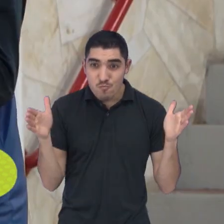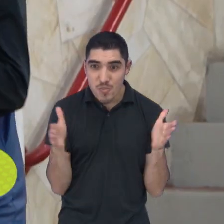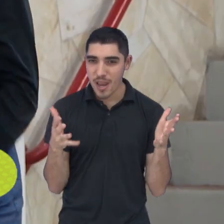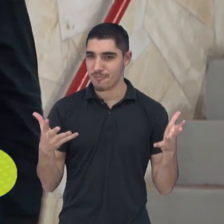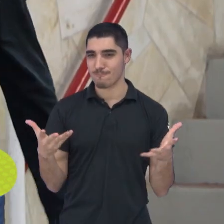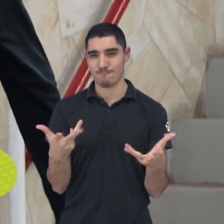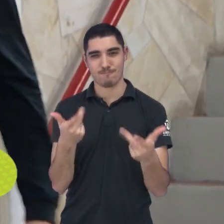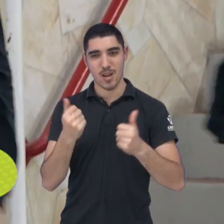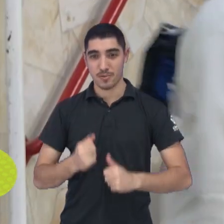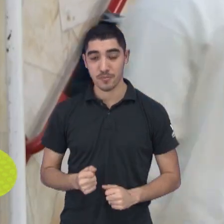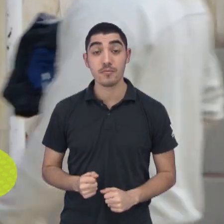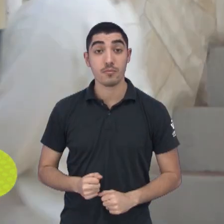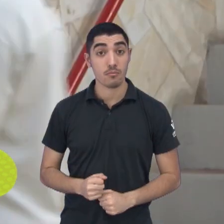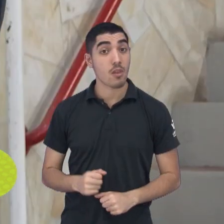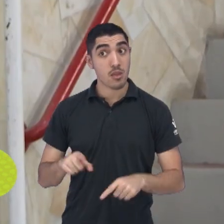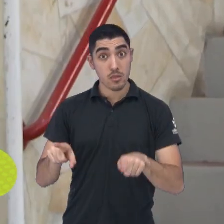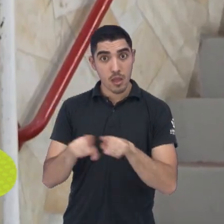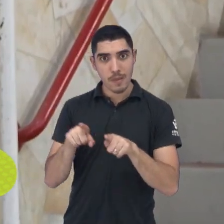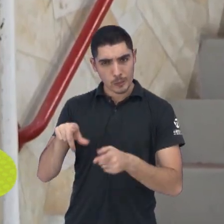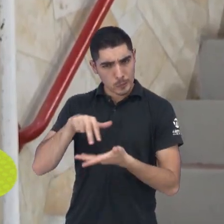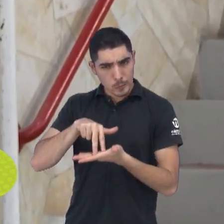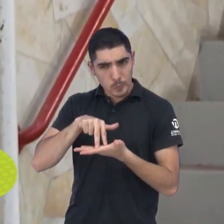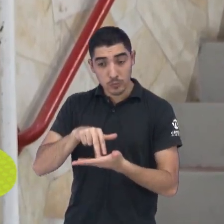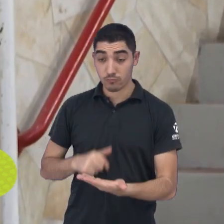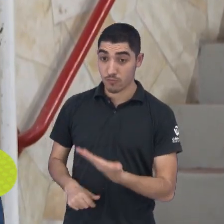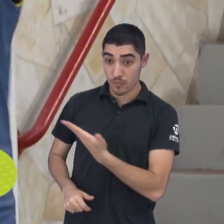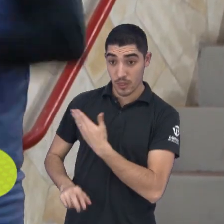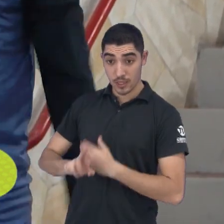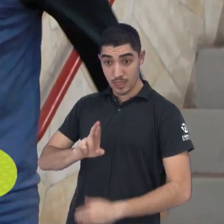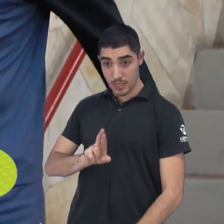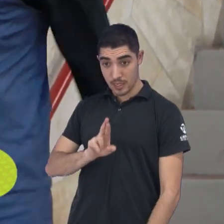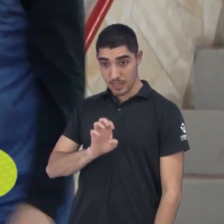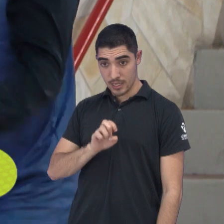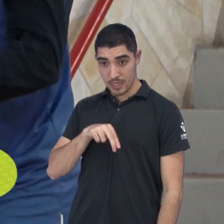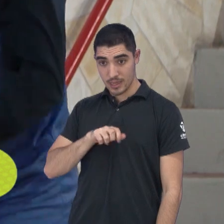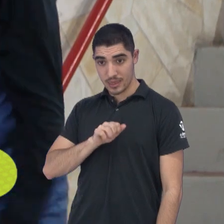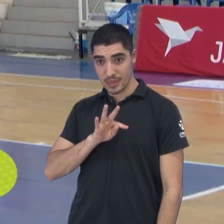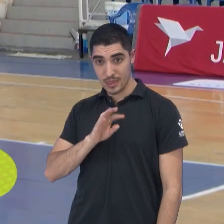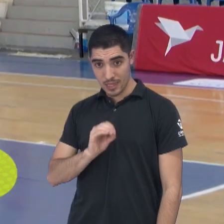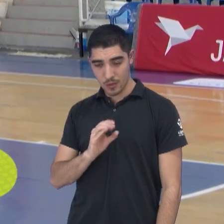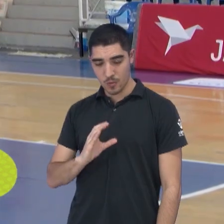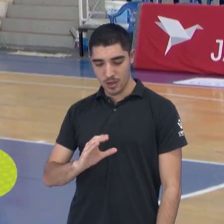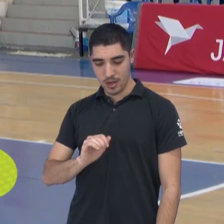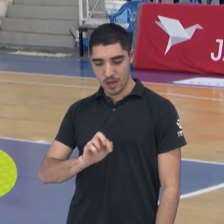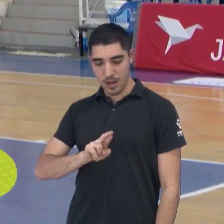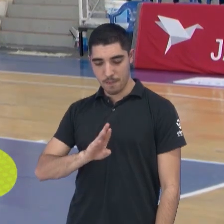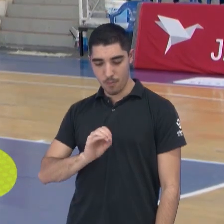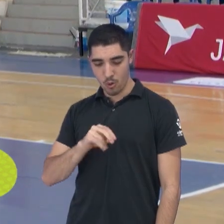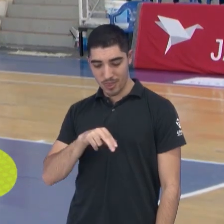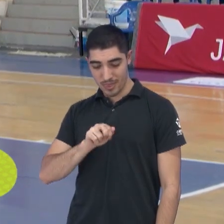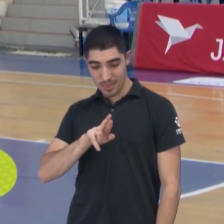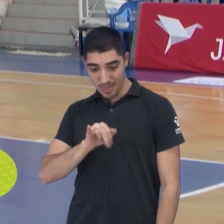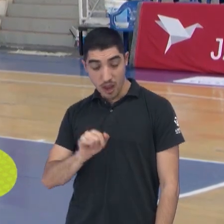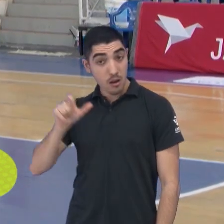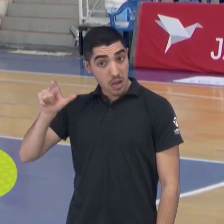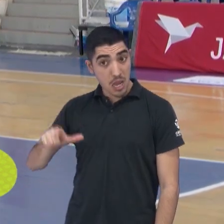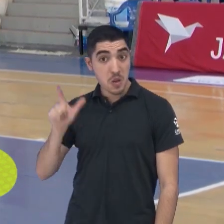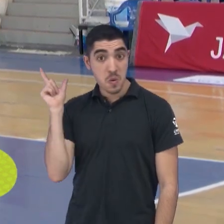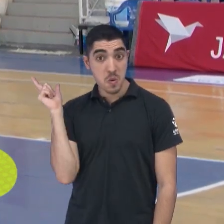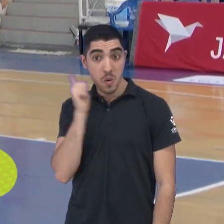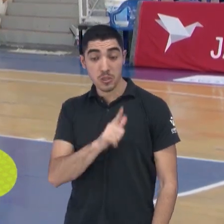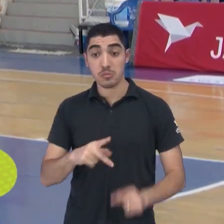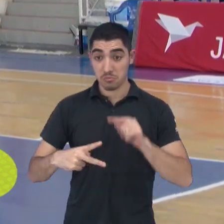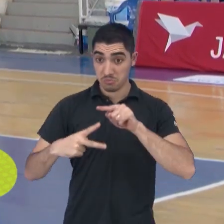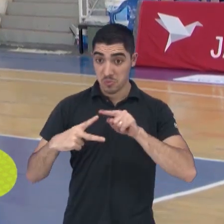E por falar em consistência, Renato Carbonari mostra as credenciais. O pivô vem embalado por um double-double